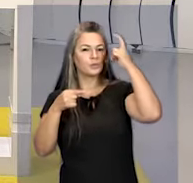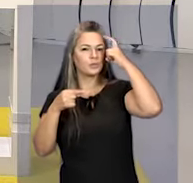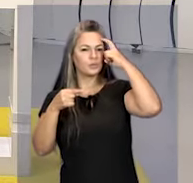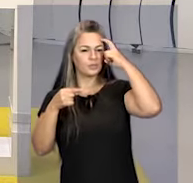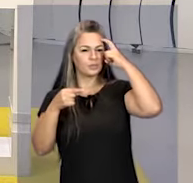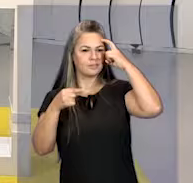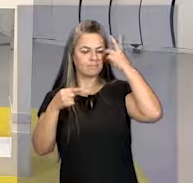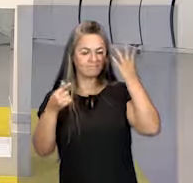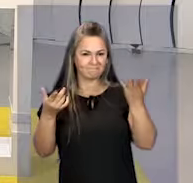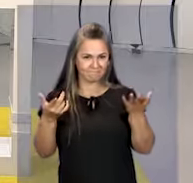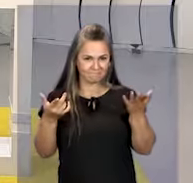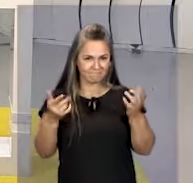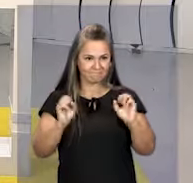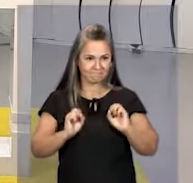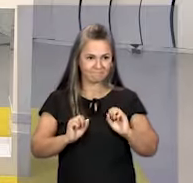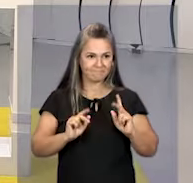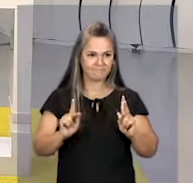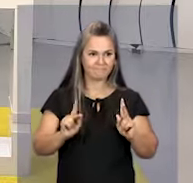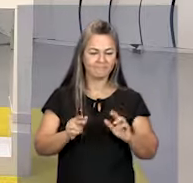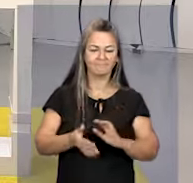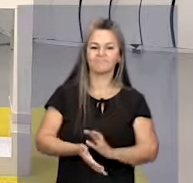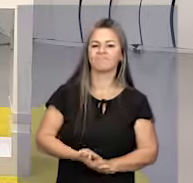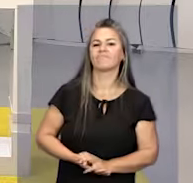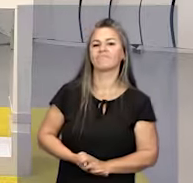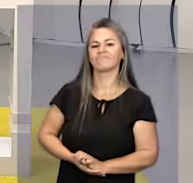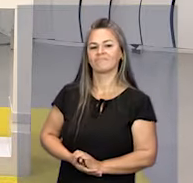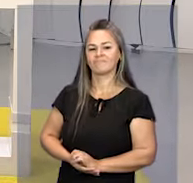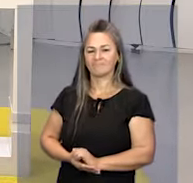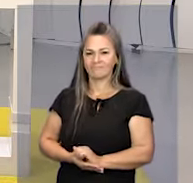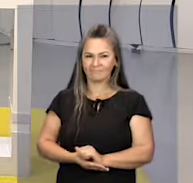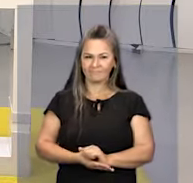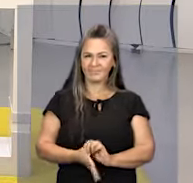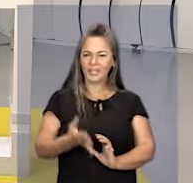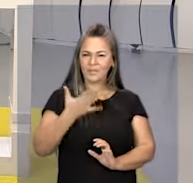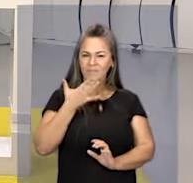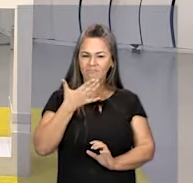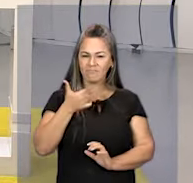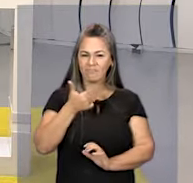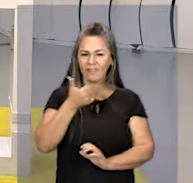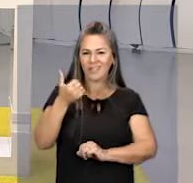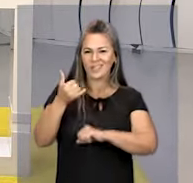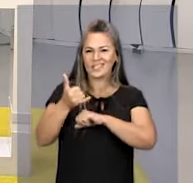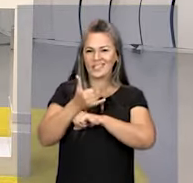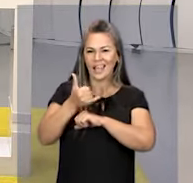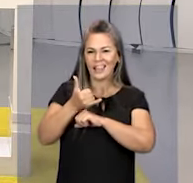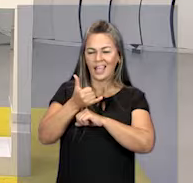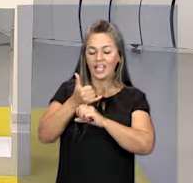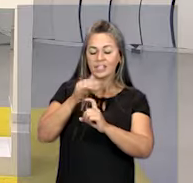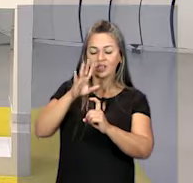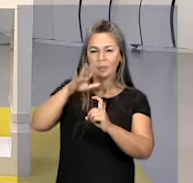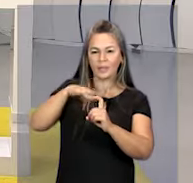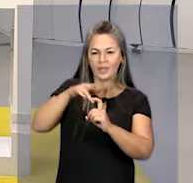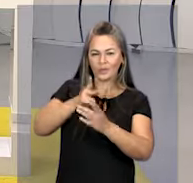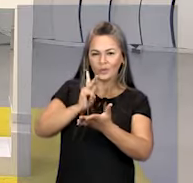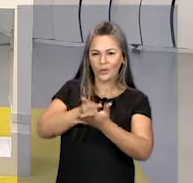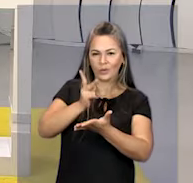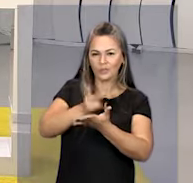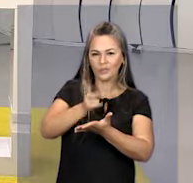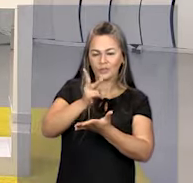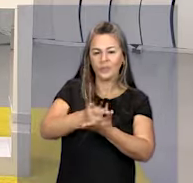bom? A melhor forma de preservar os mitos é contar e